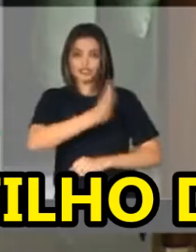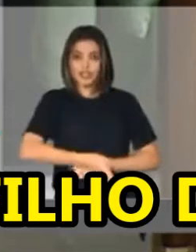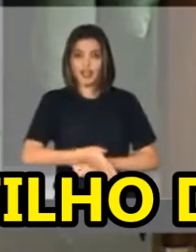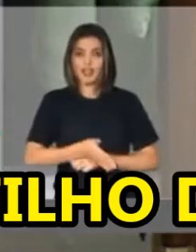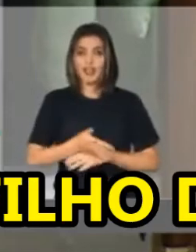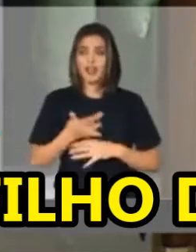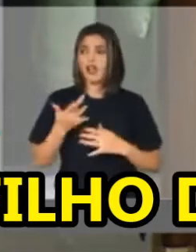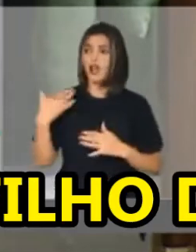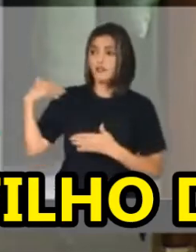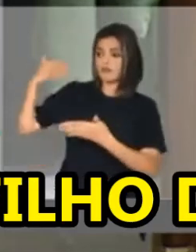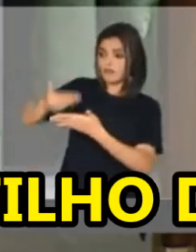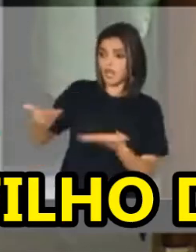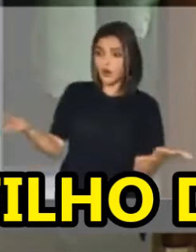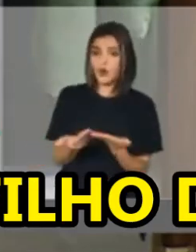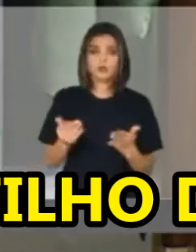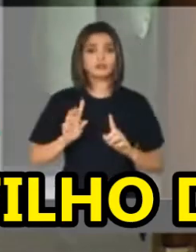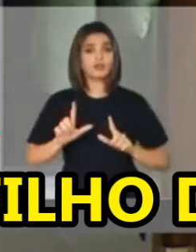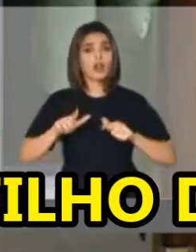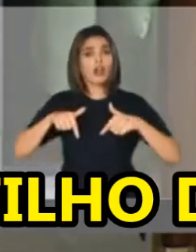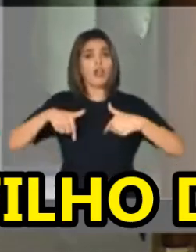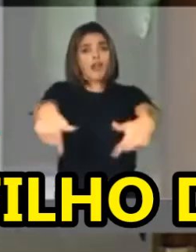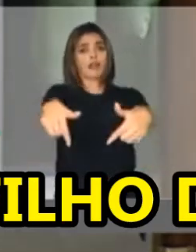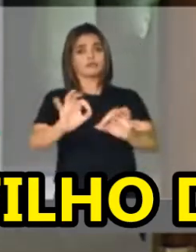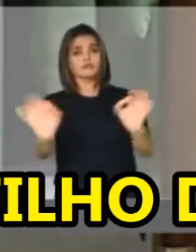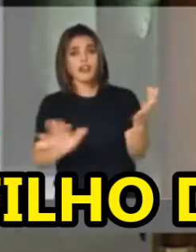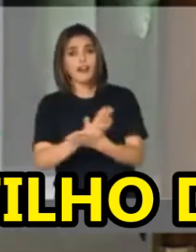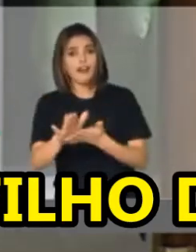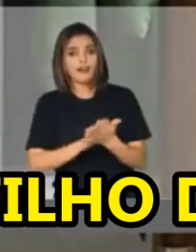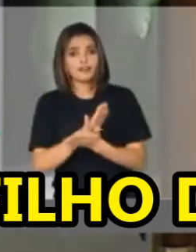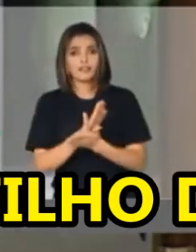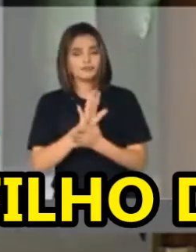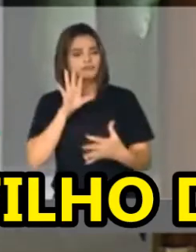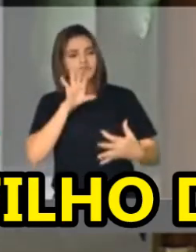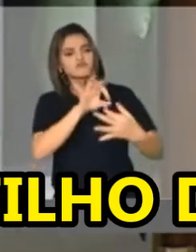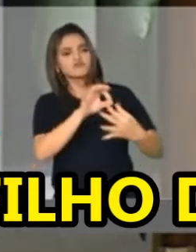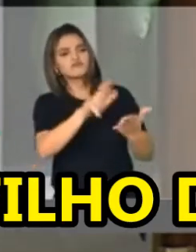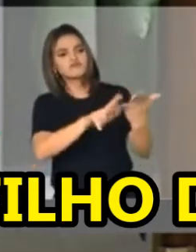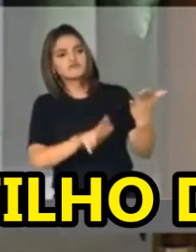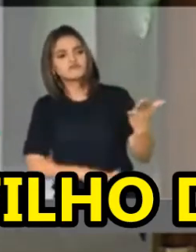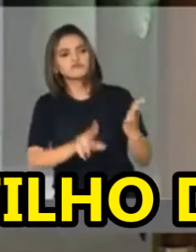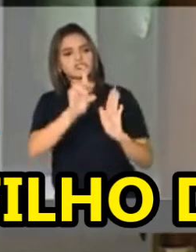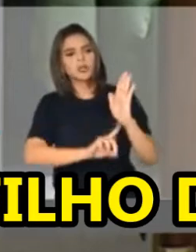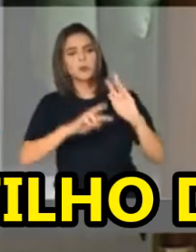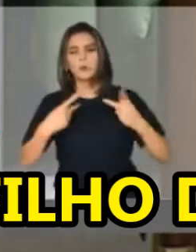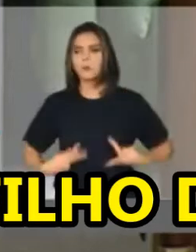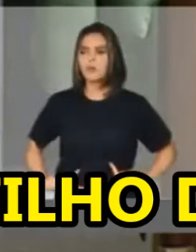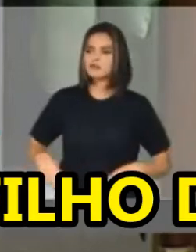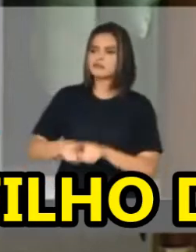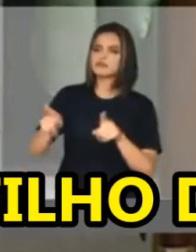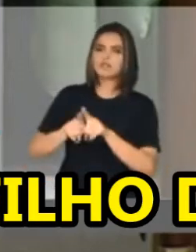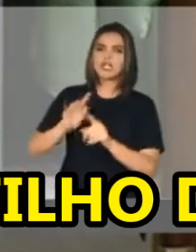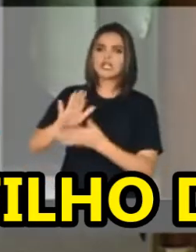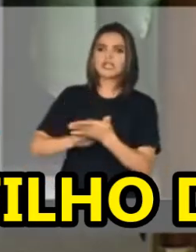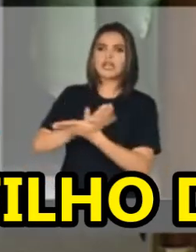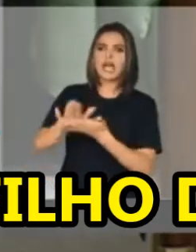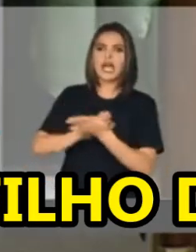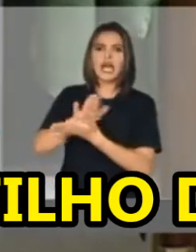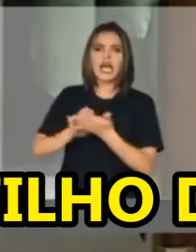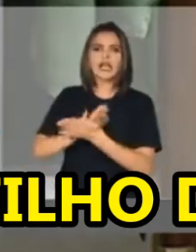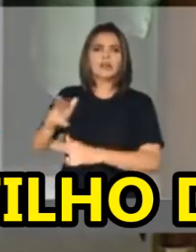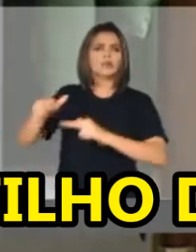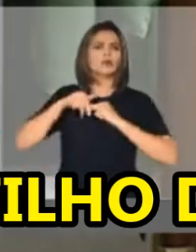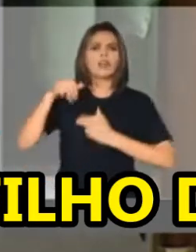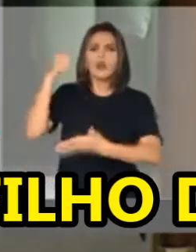estamos reagindo corretamente à Declaração dos Direitos Humanos e muito menos fazendo valer a luta